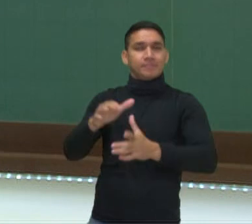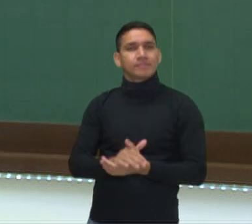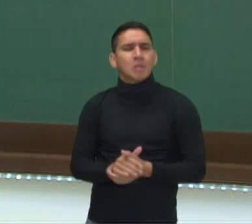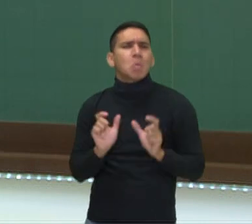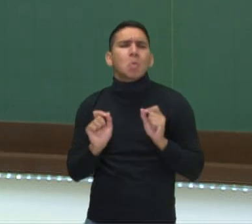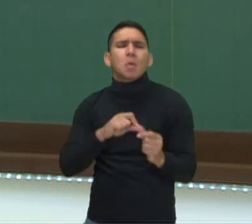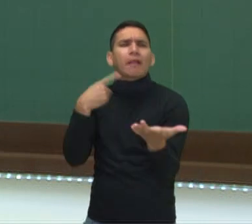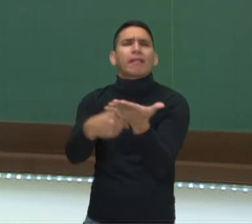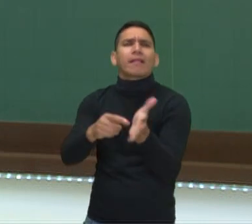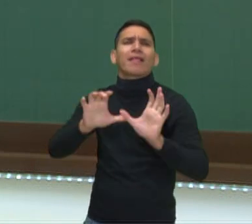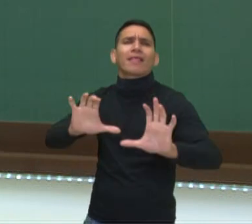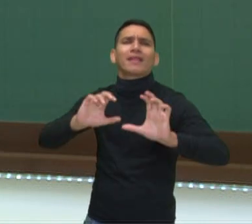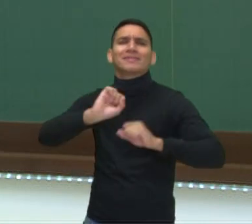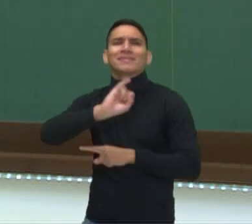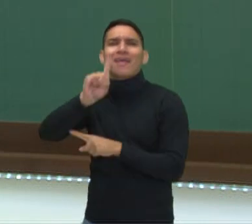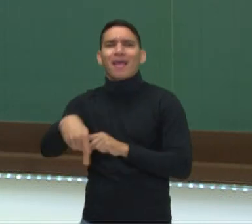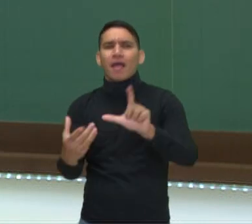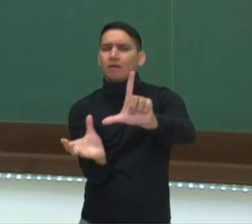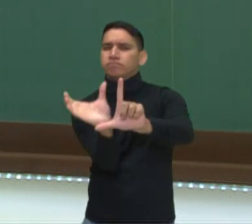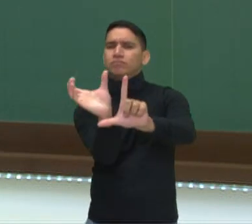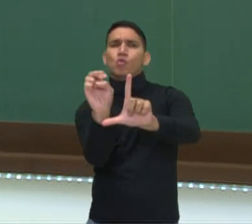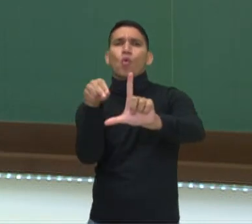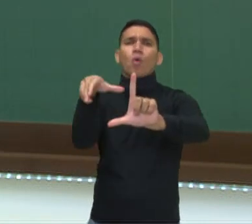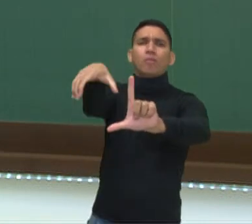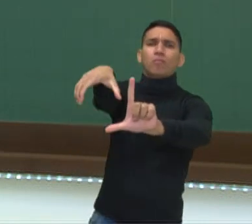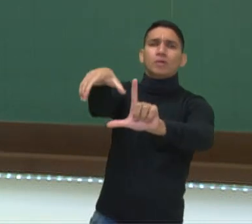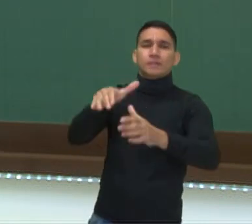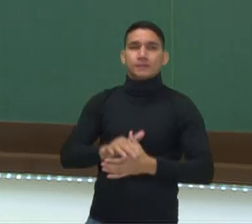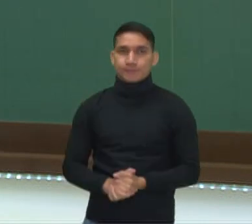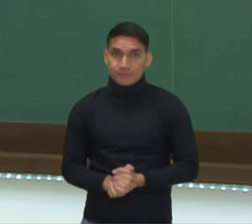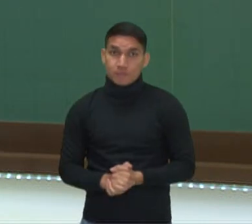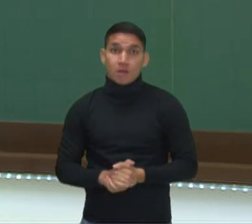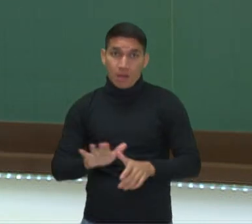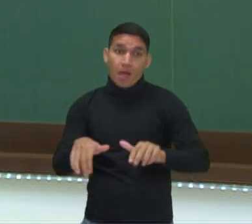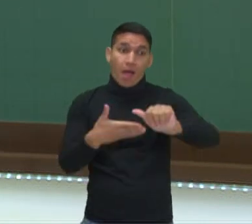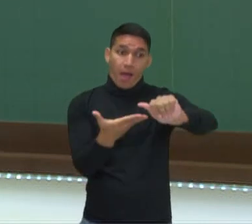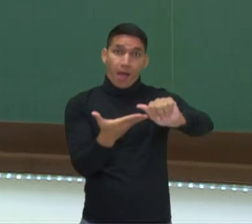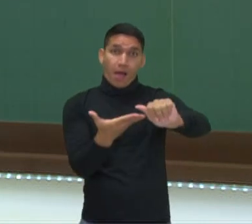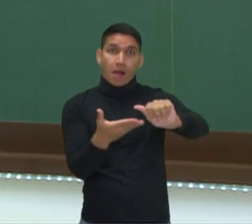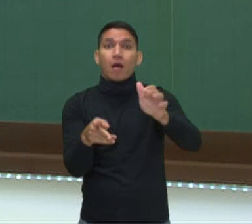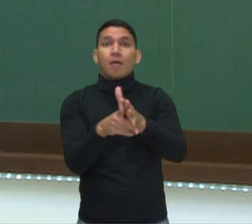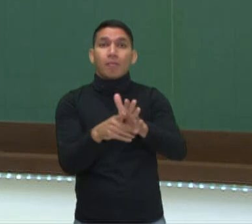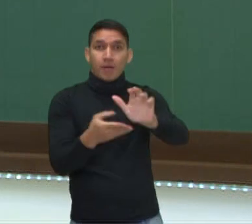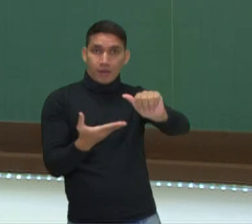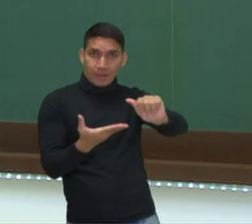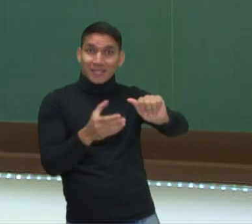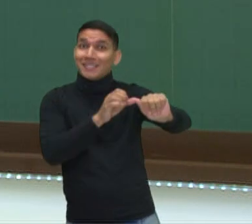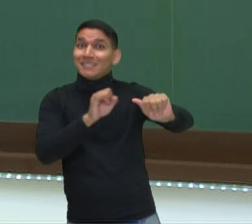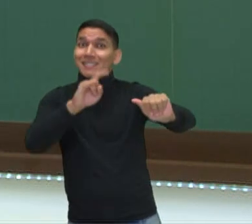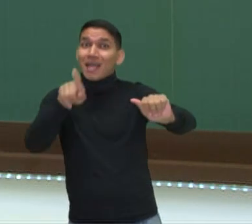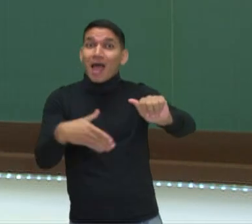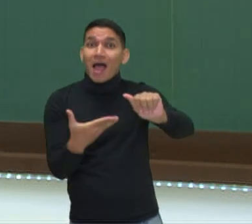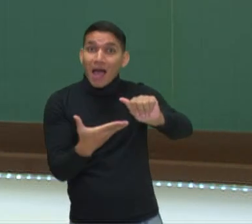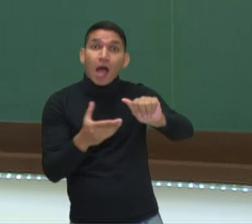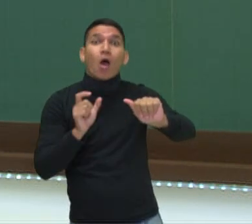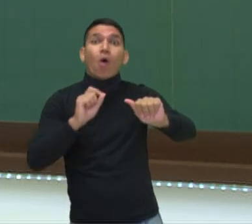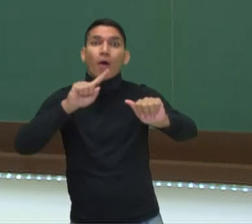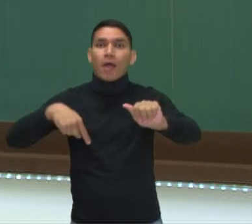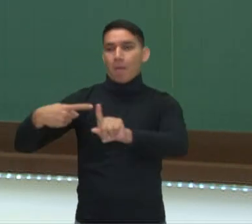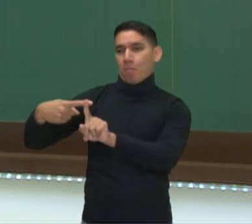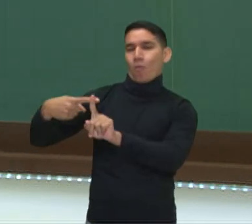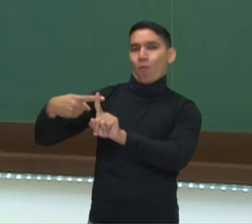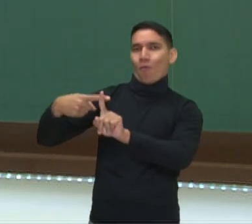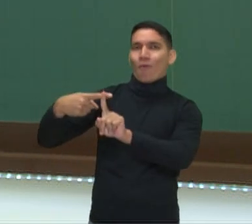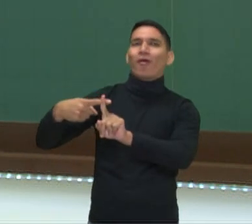que determina se ela está voltada para cima ou para baixo? O A, né, o coeficiente A. Se o meu A for